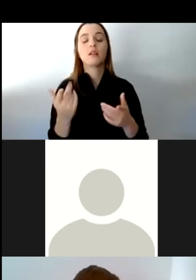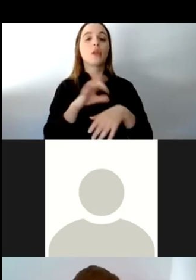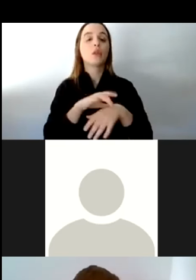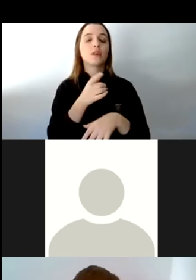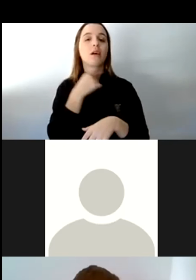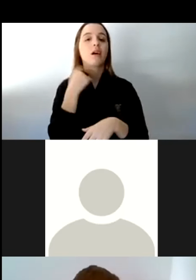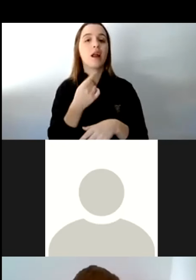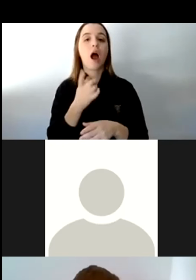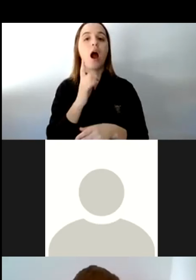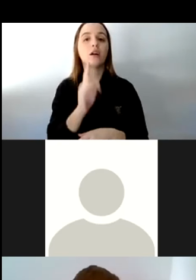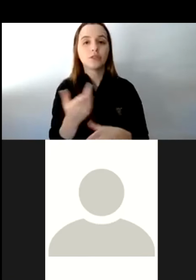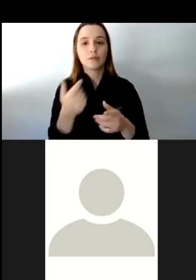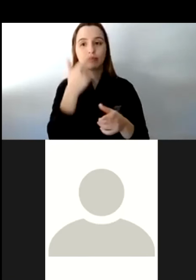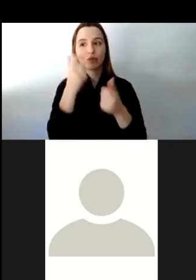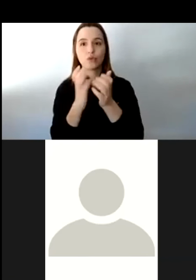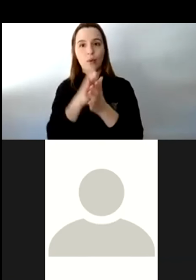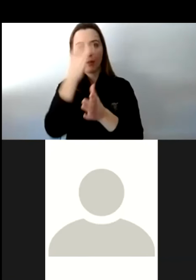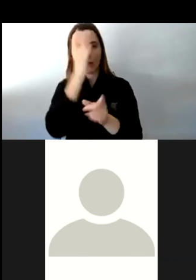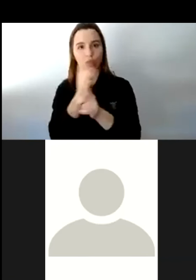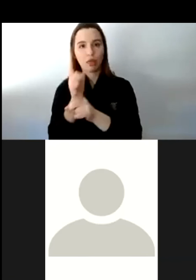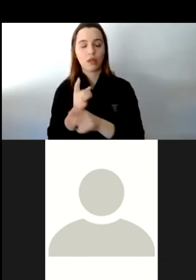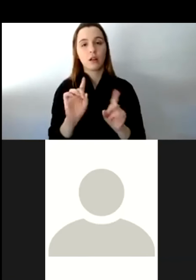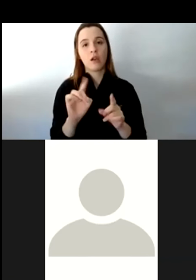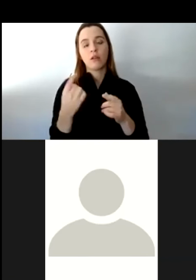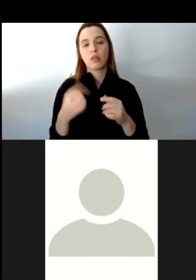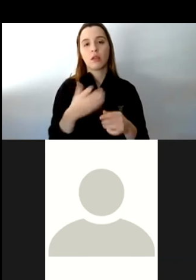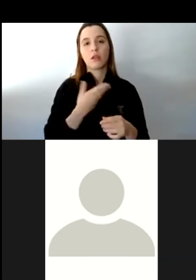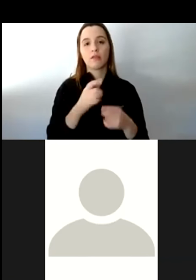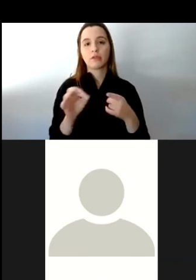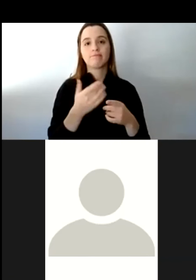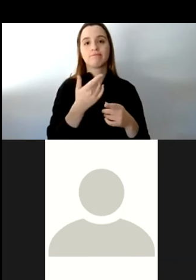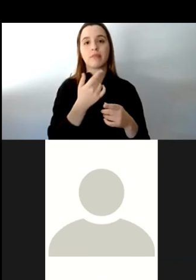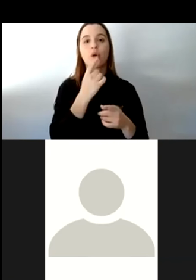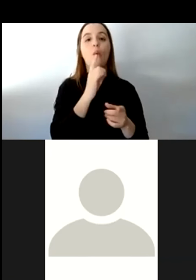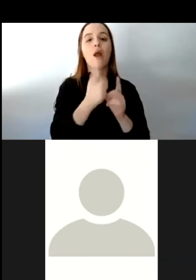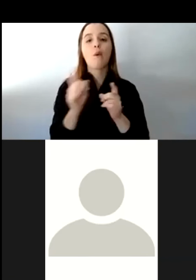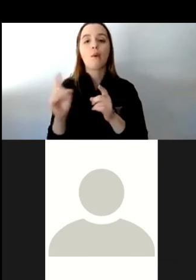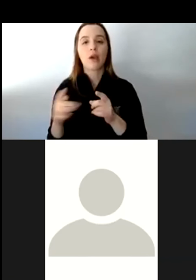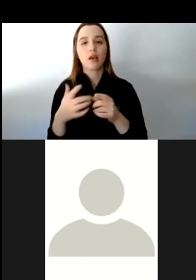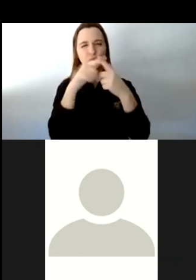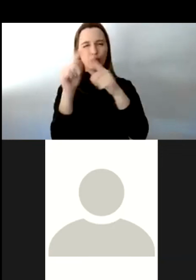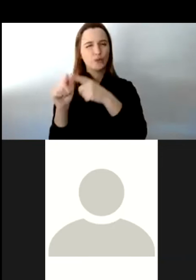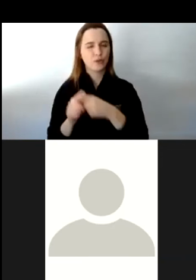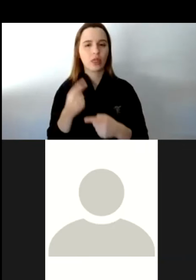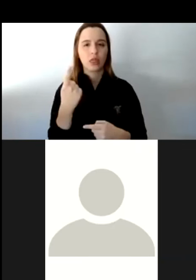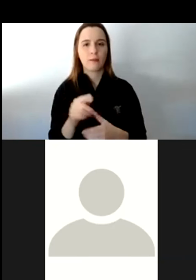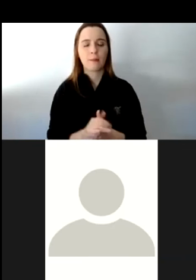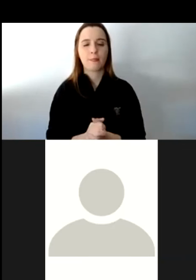não é consensual, pois podemos encontrar cerca de 300 definições diferentes de doença rara. Todavia,